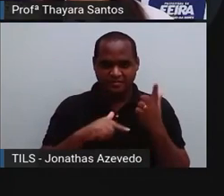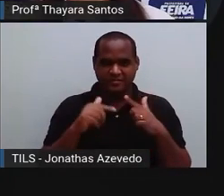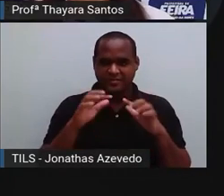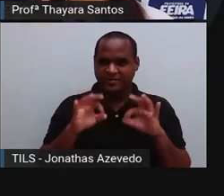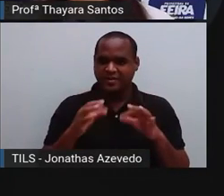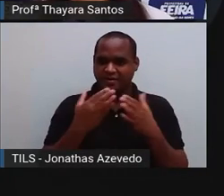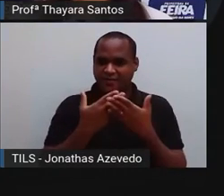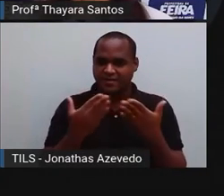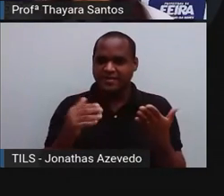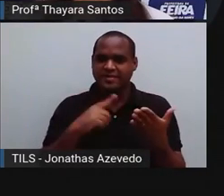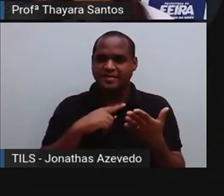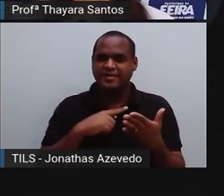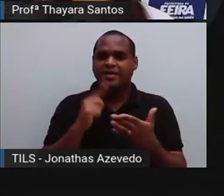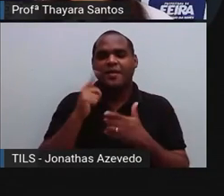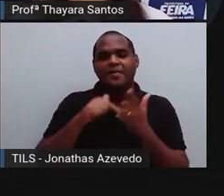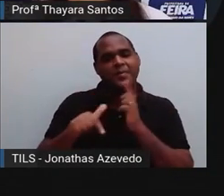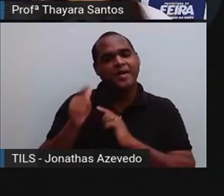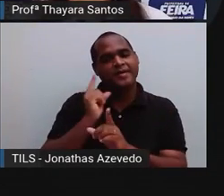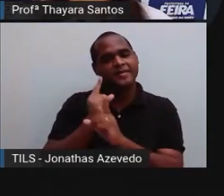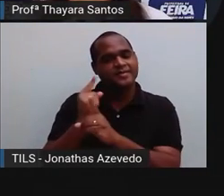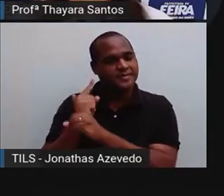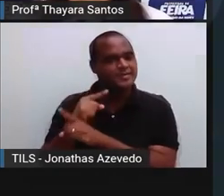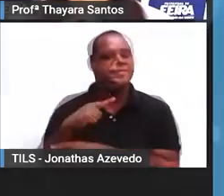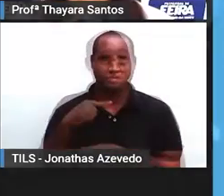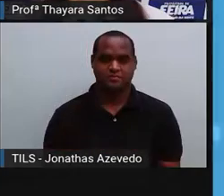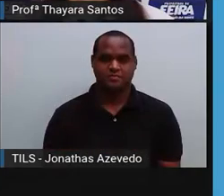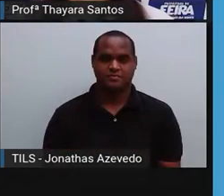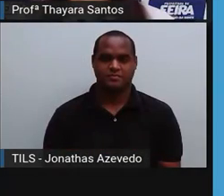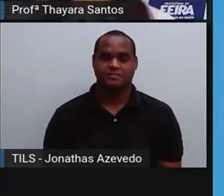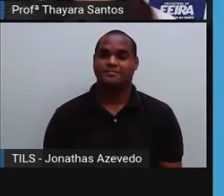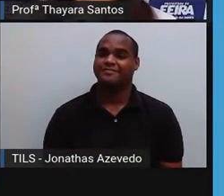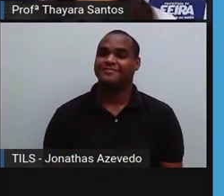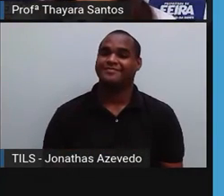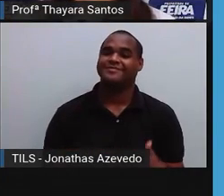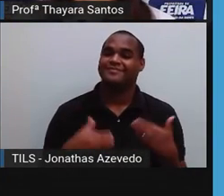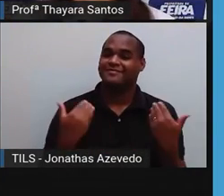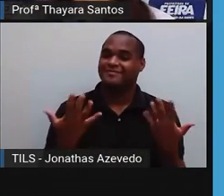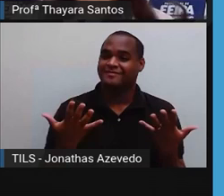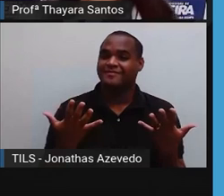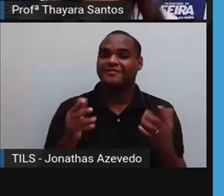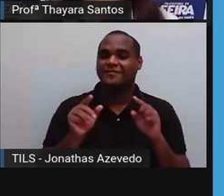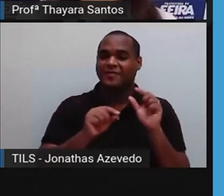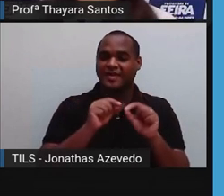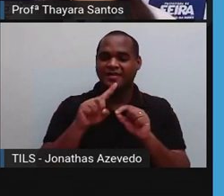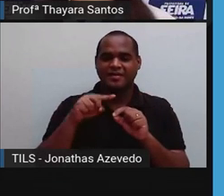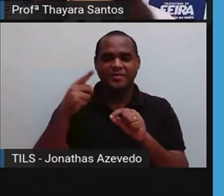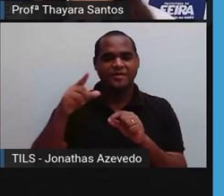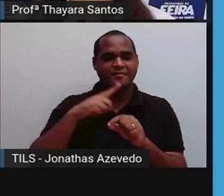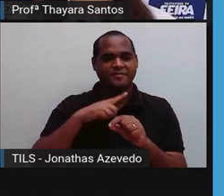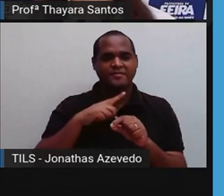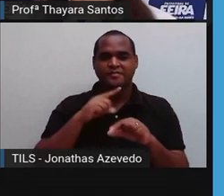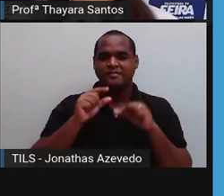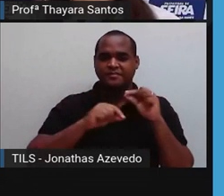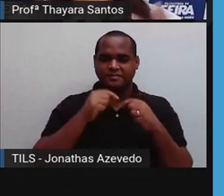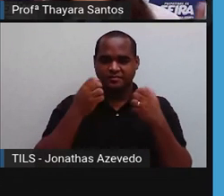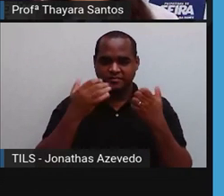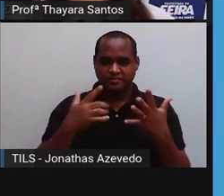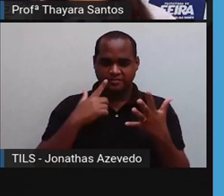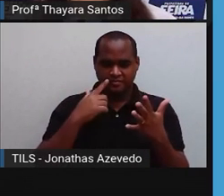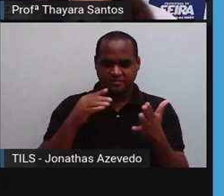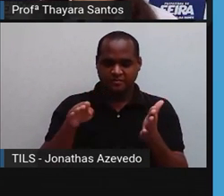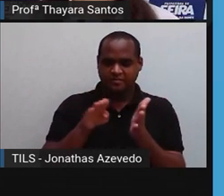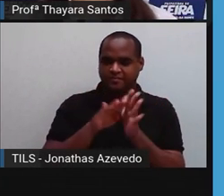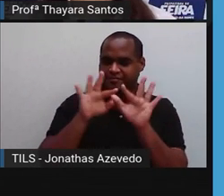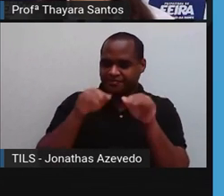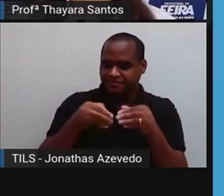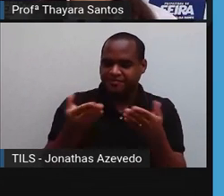lado vão conseguir encontrar essa resposta. Então, gente, depois dessa, chegamos aqui ao fim